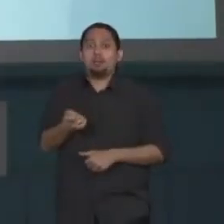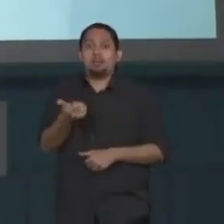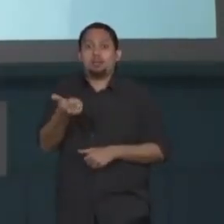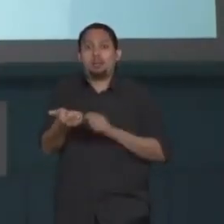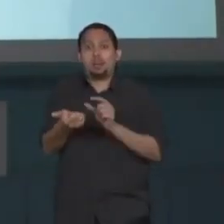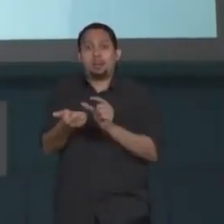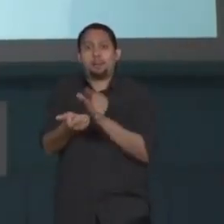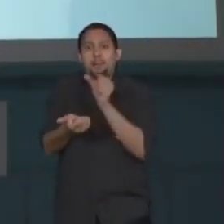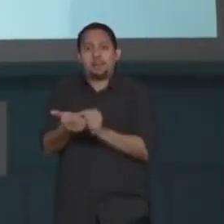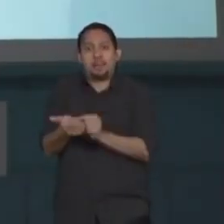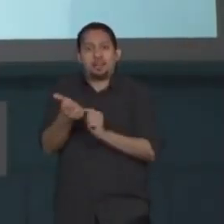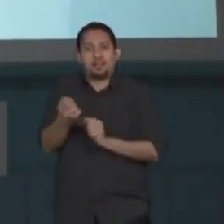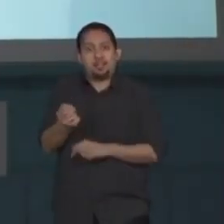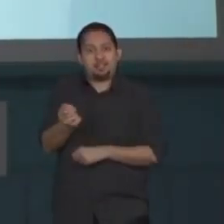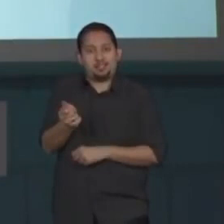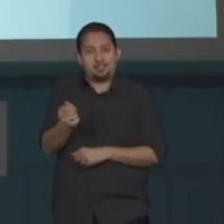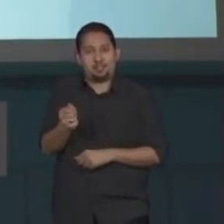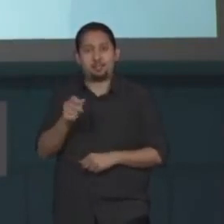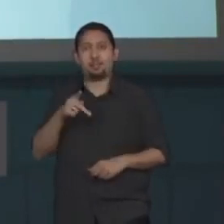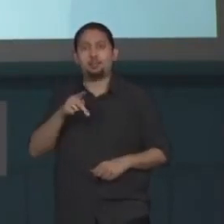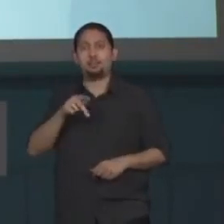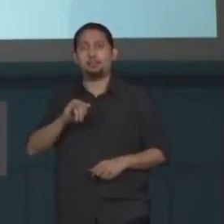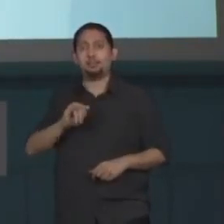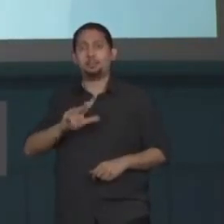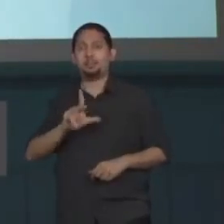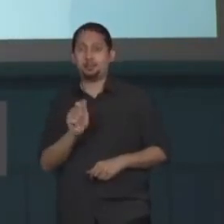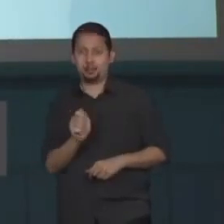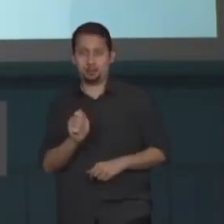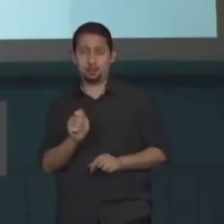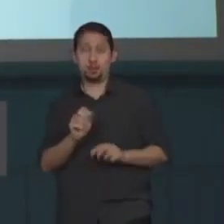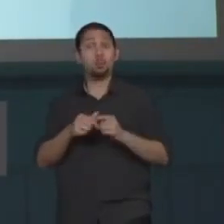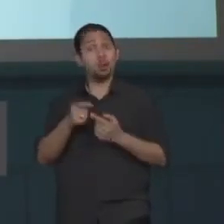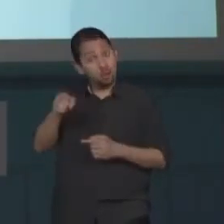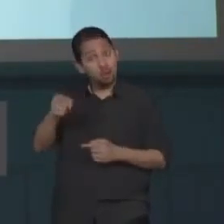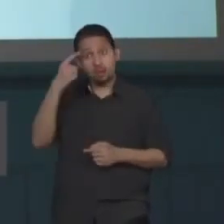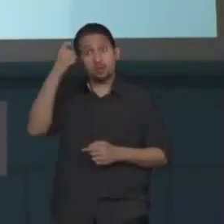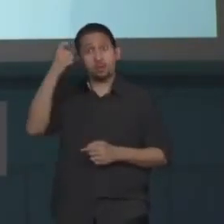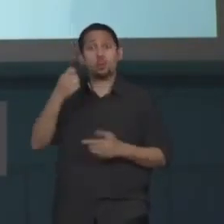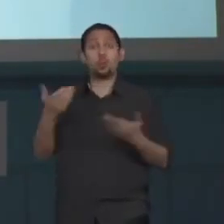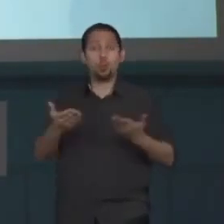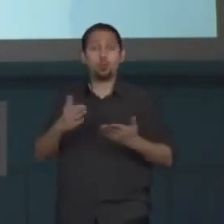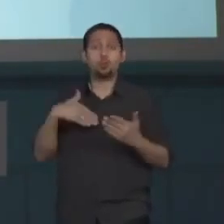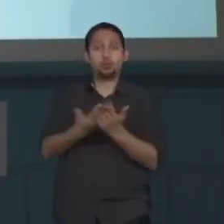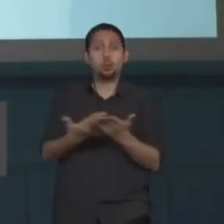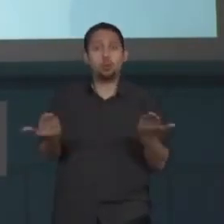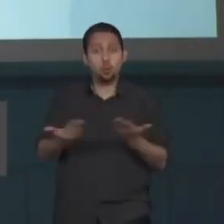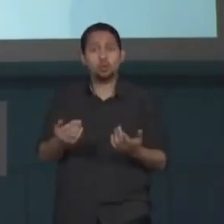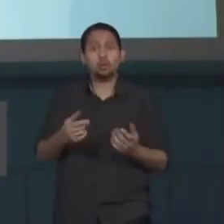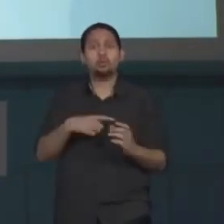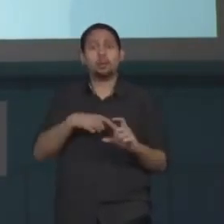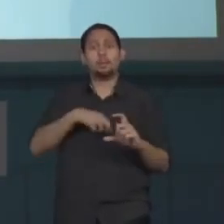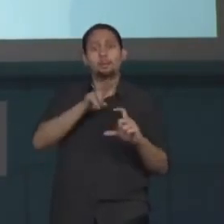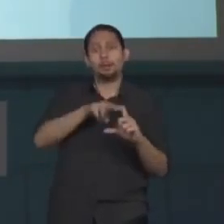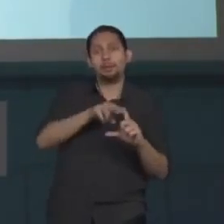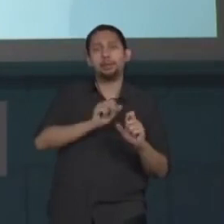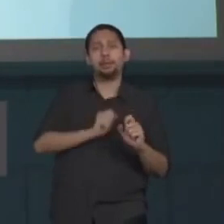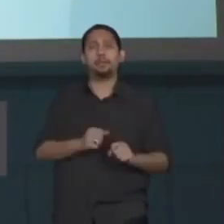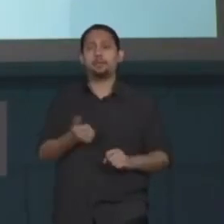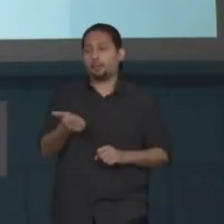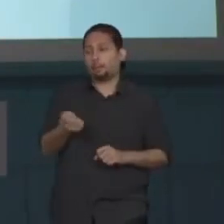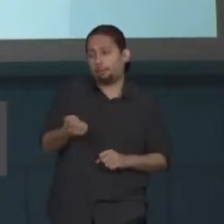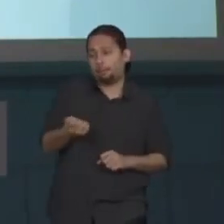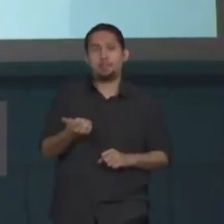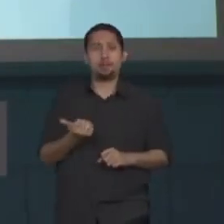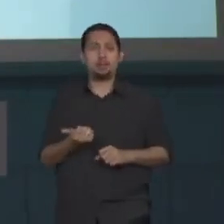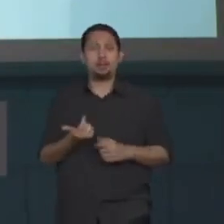o cara. Por conta dele que a gente tem hoje em dia as baterias, as pilhas, todos esses objetos